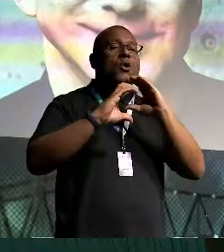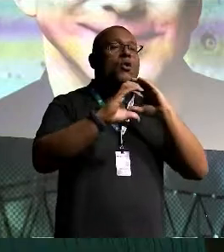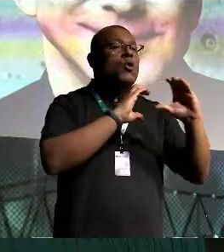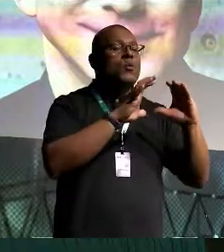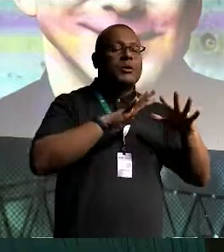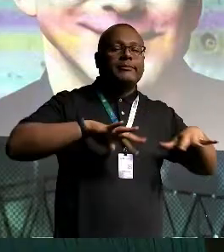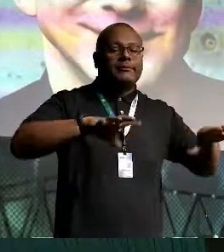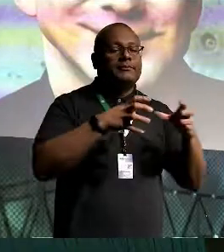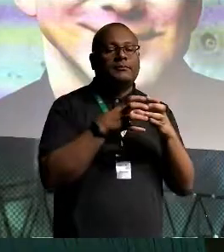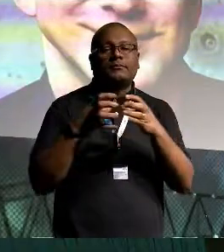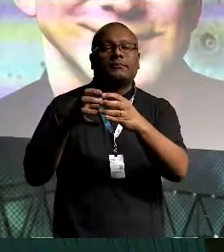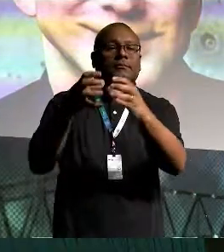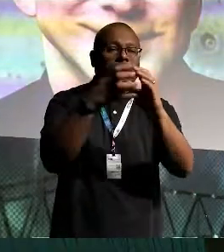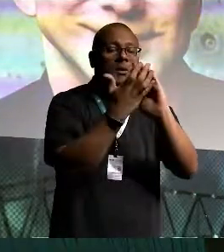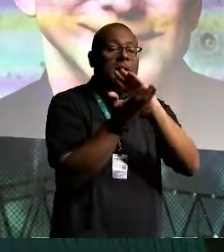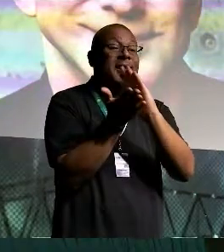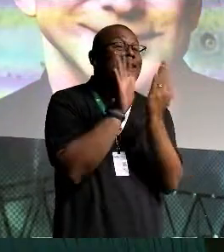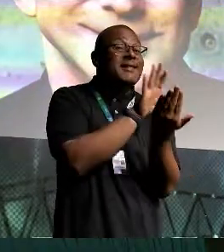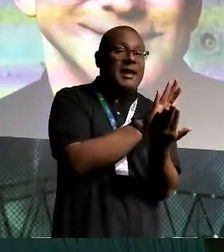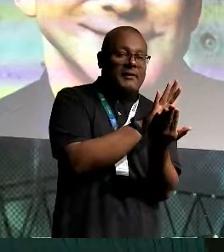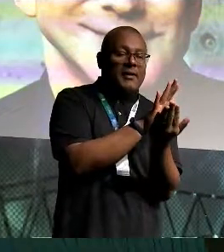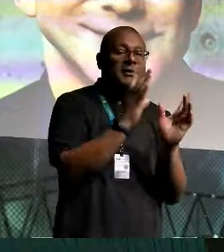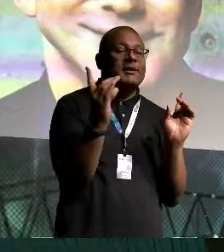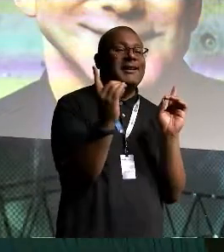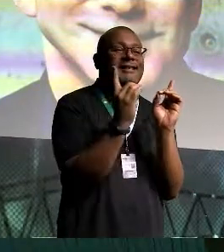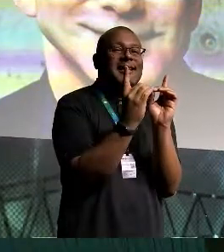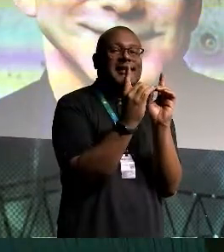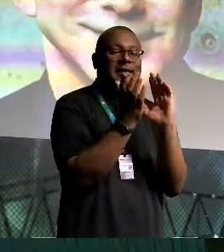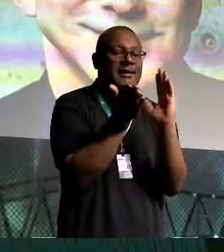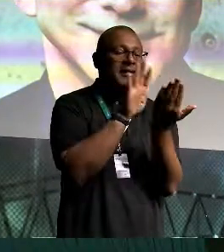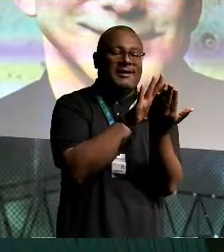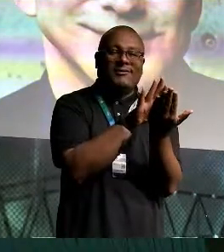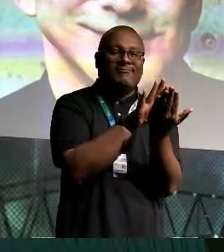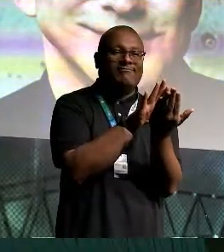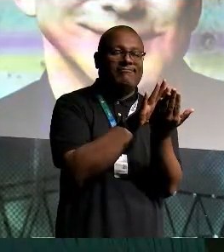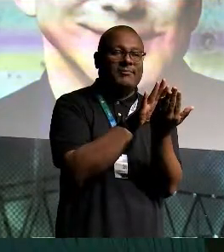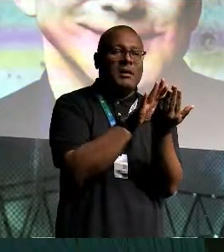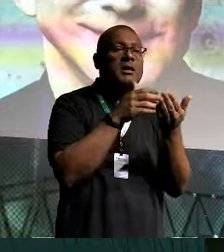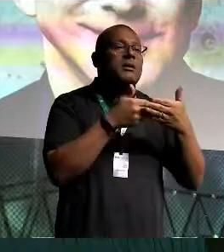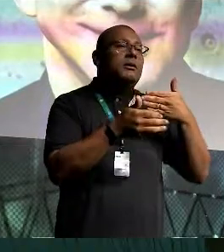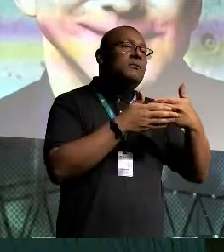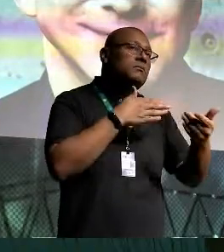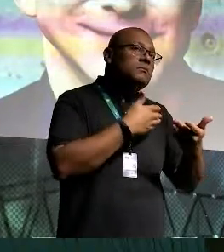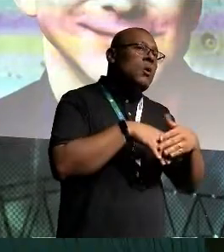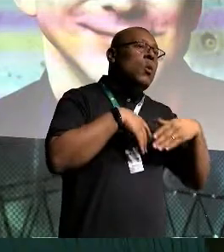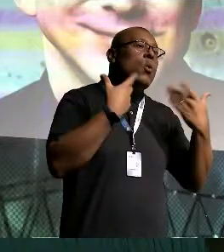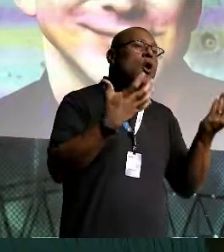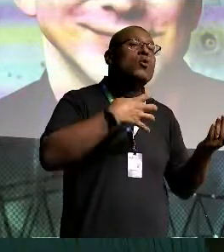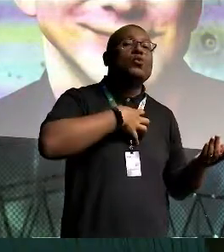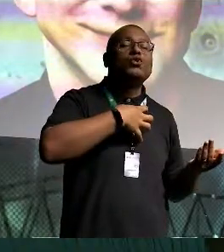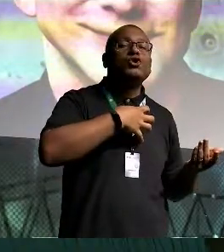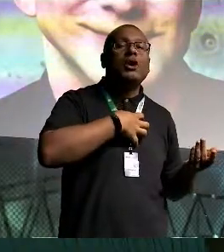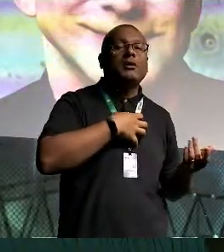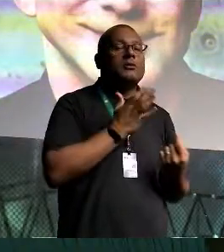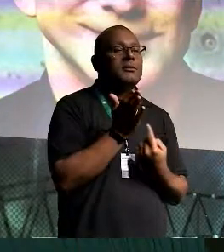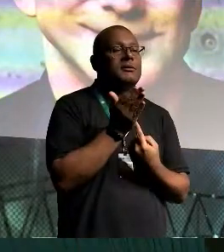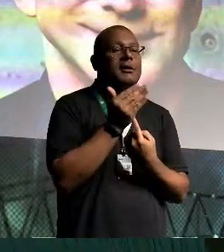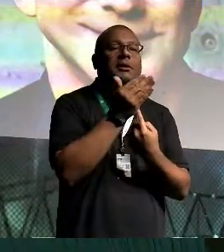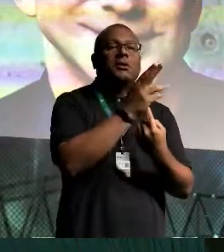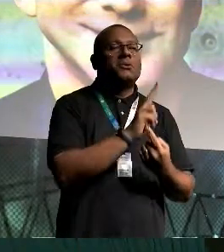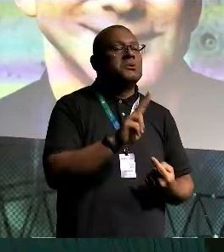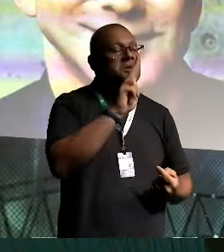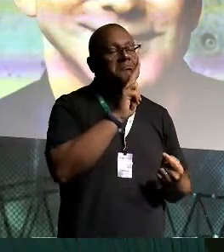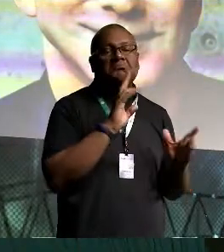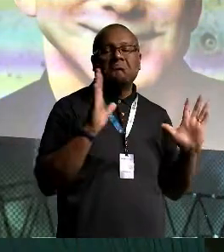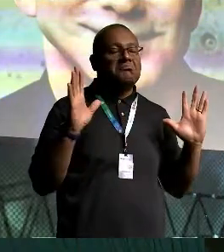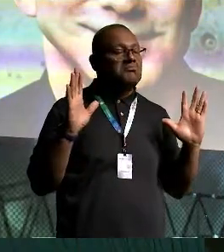outros através de interfaces de serviço. Não tem importância qual que é a forma de tecnologia que você está